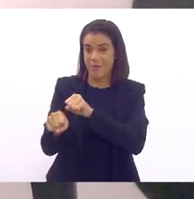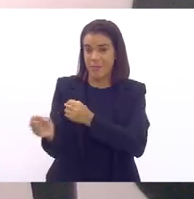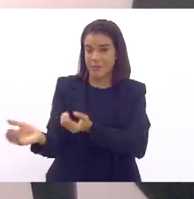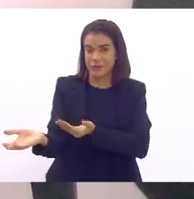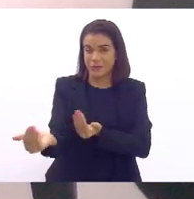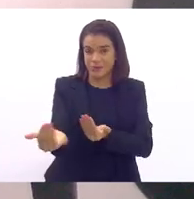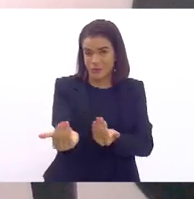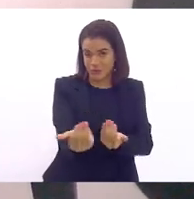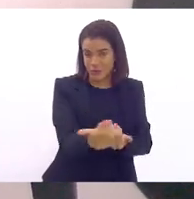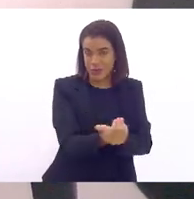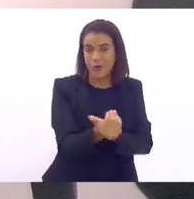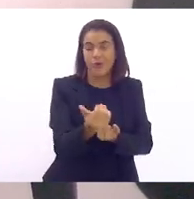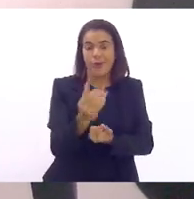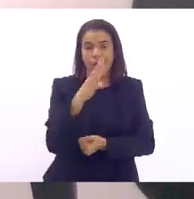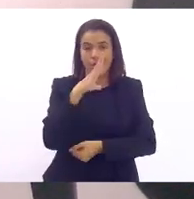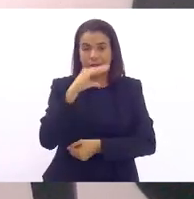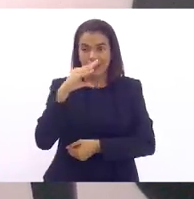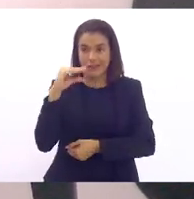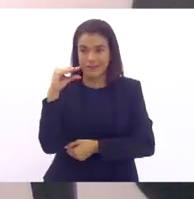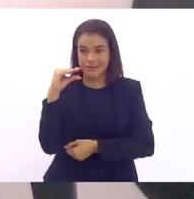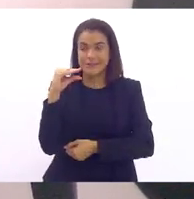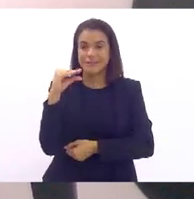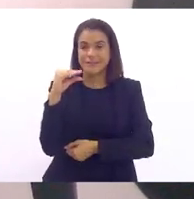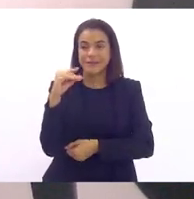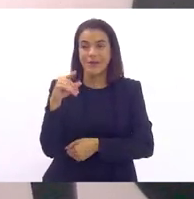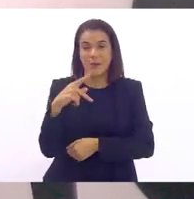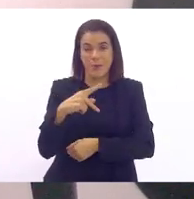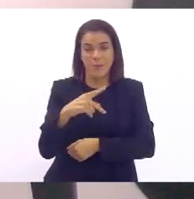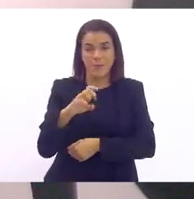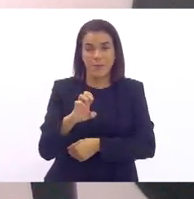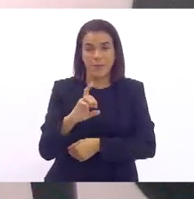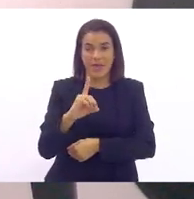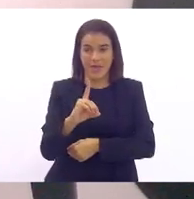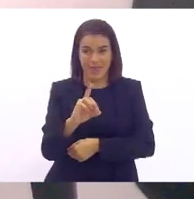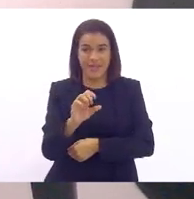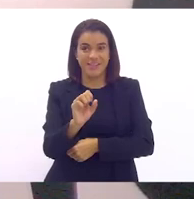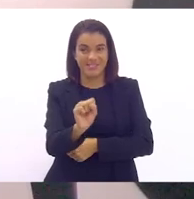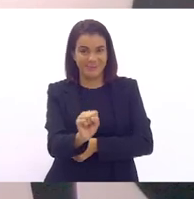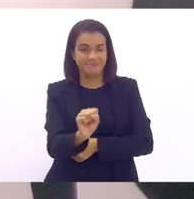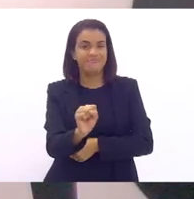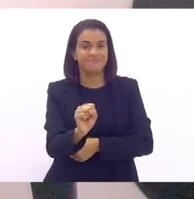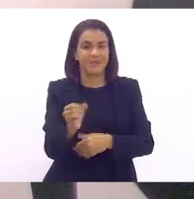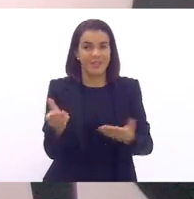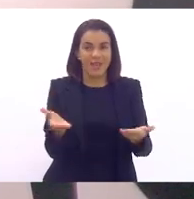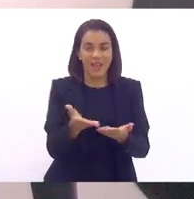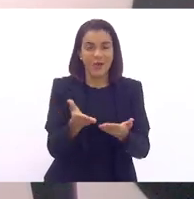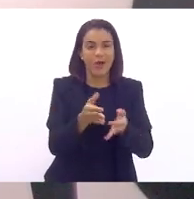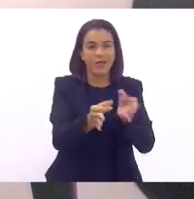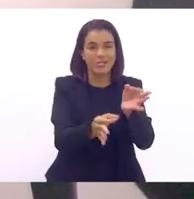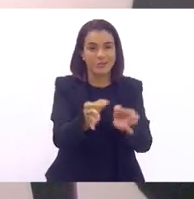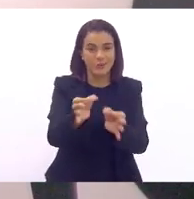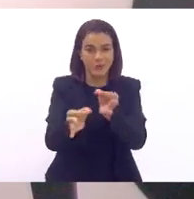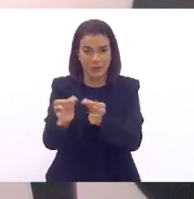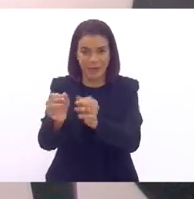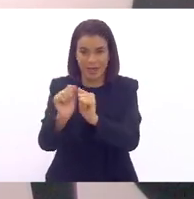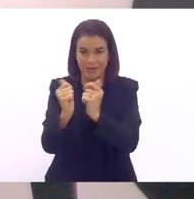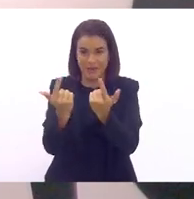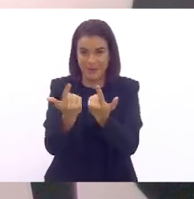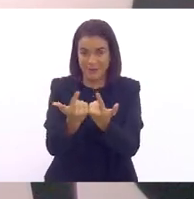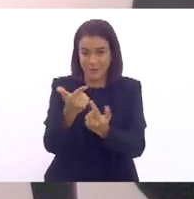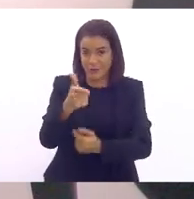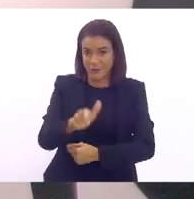jovens dos nossos adolesentes e o peds inclusive né que está tramitando aqui nessa casa